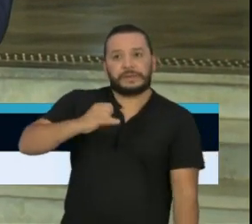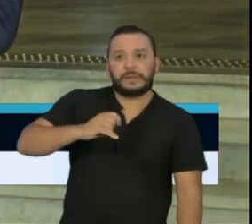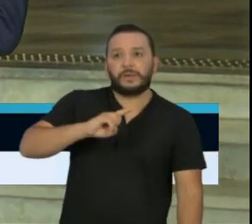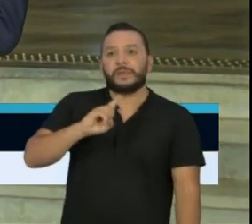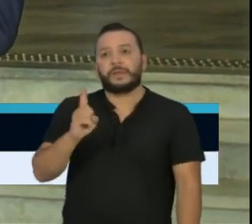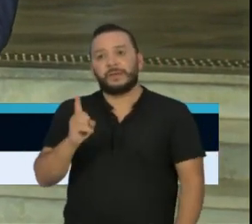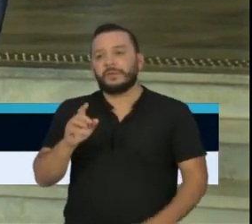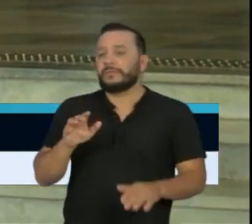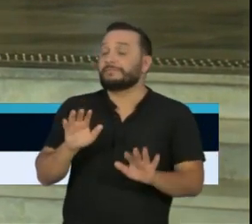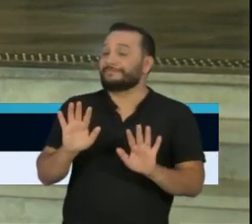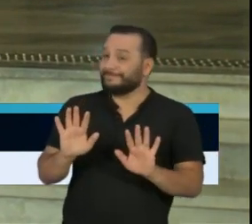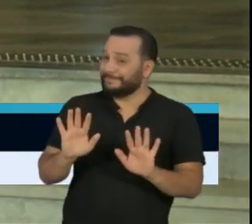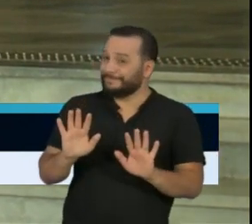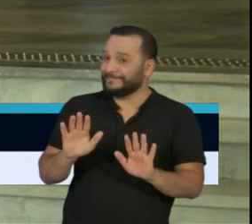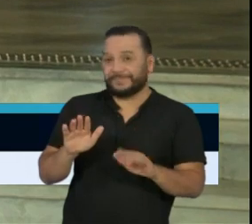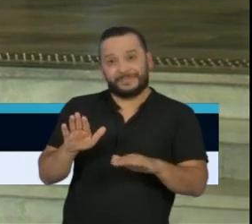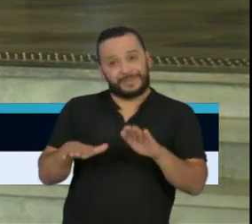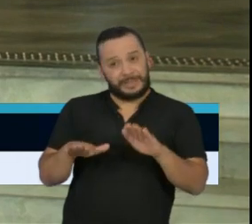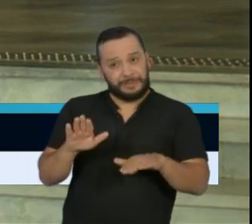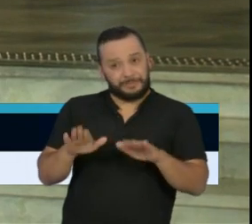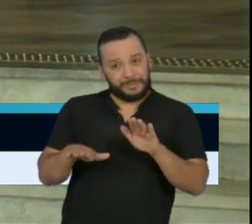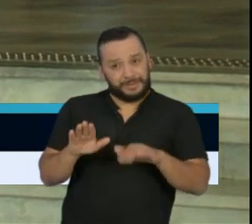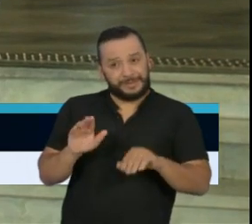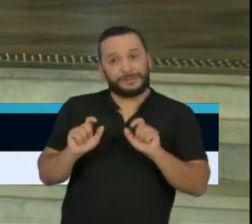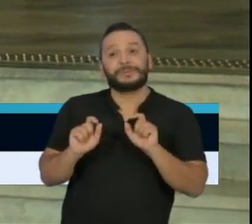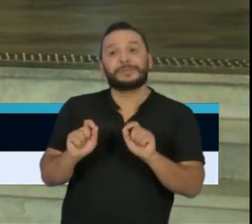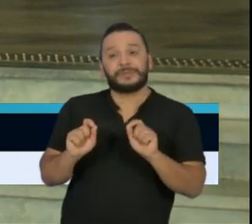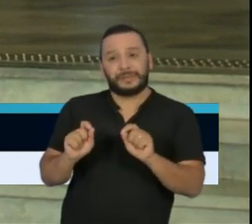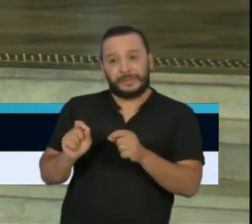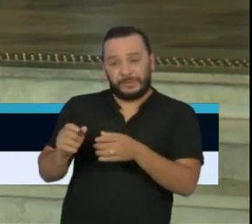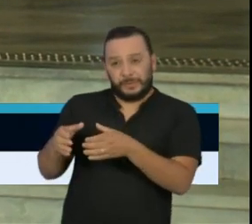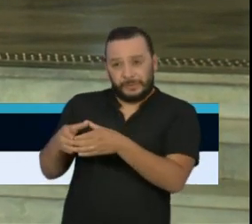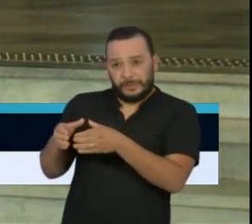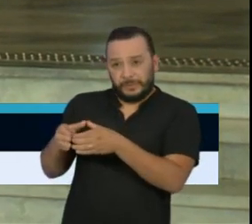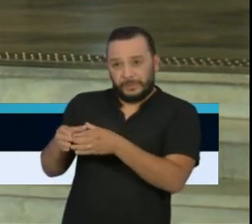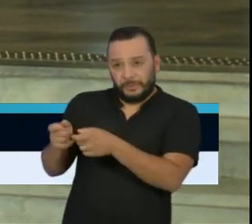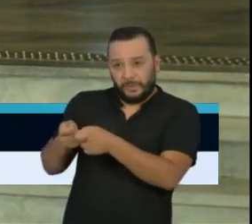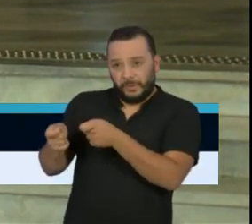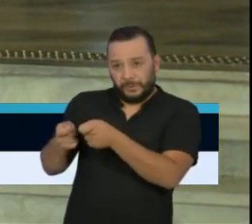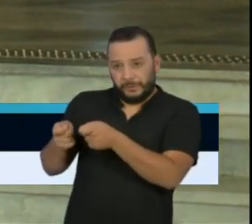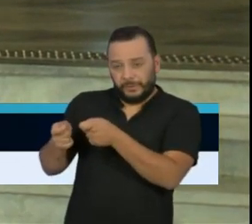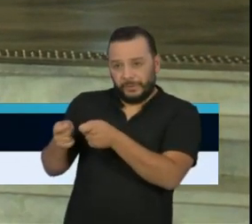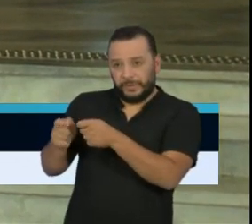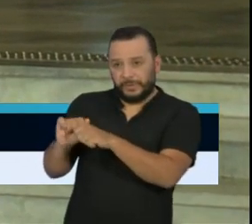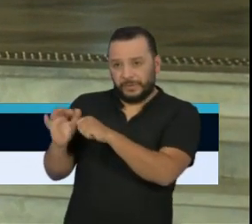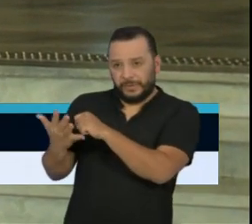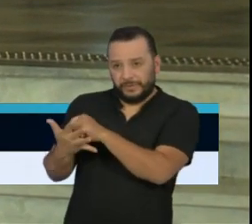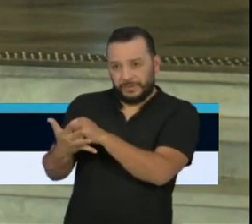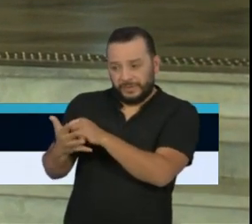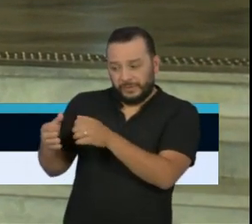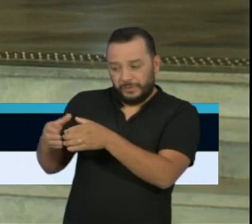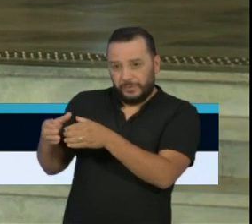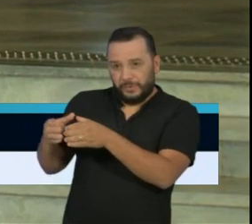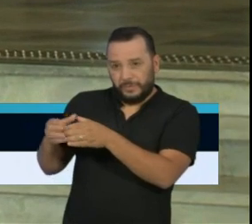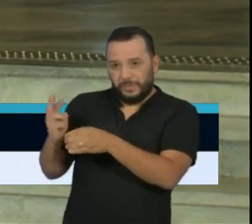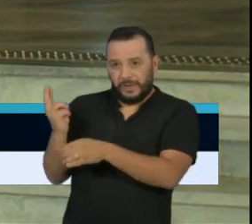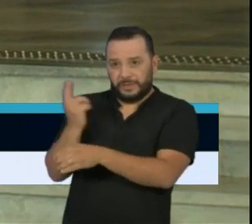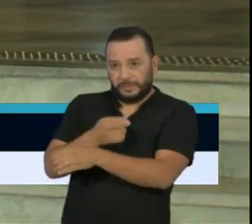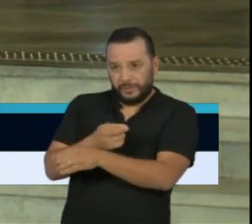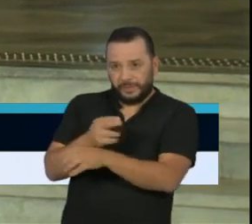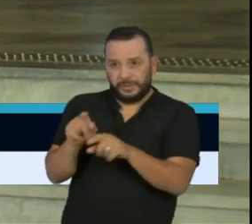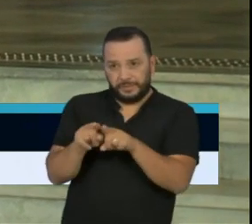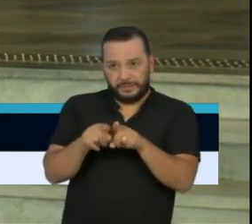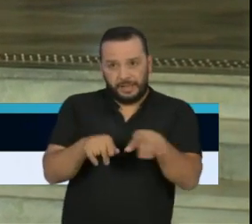dependerá exclusivamente da autorização do centro de contingência, da autorização da área da saúde